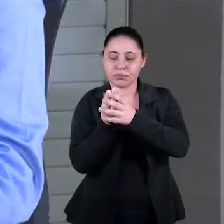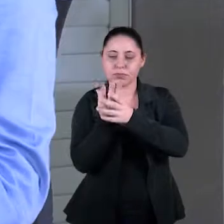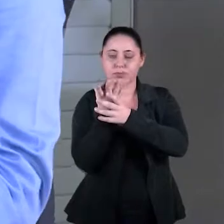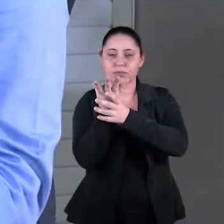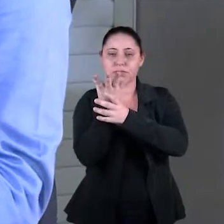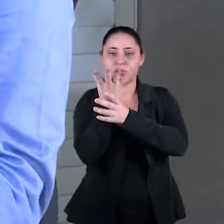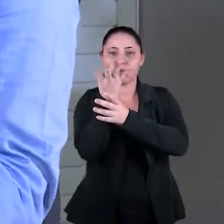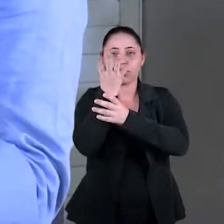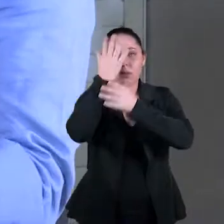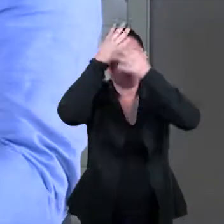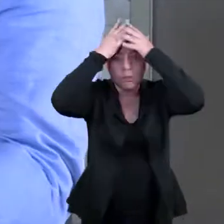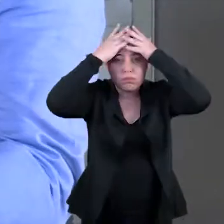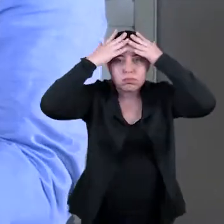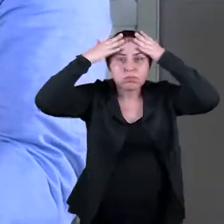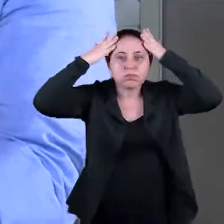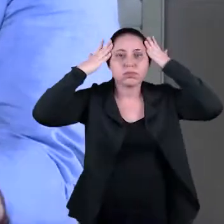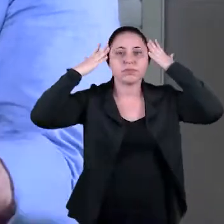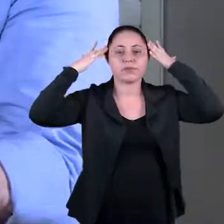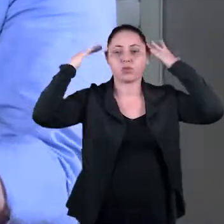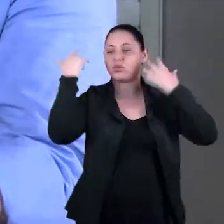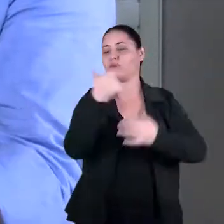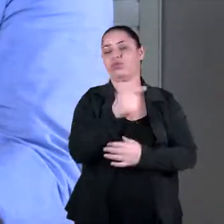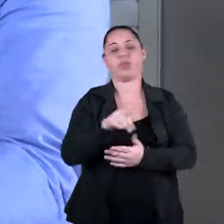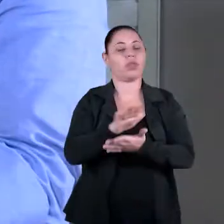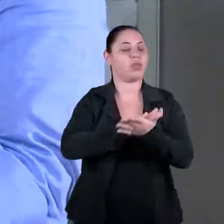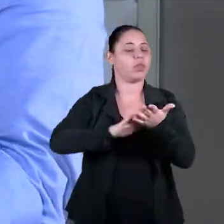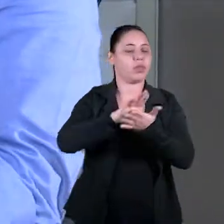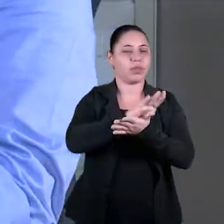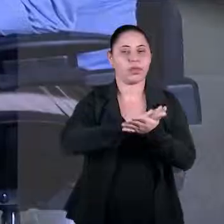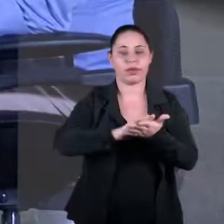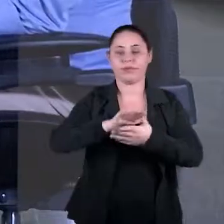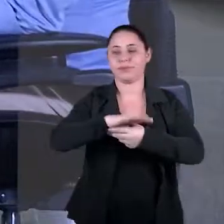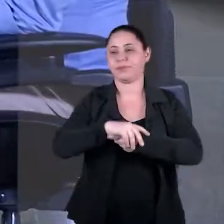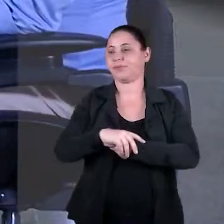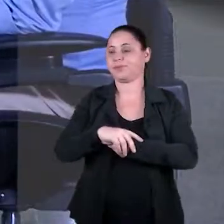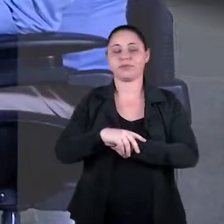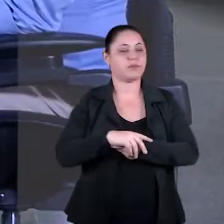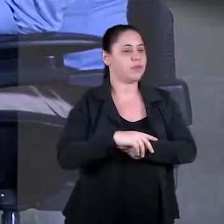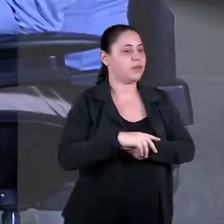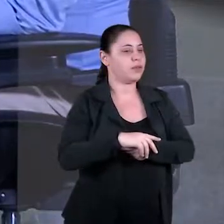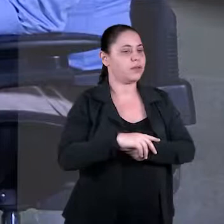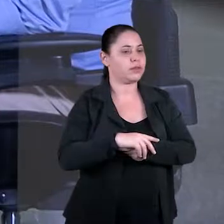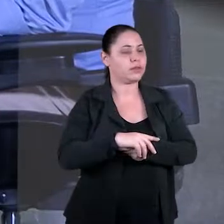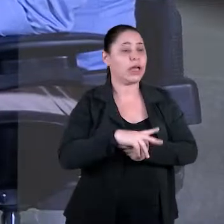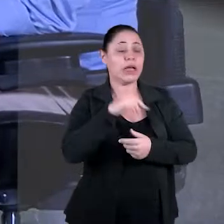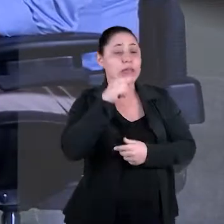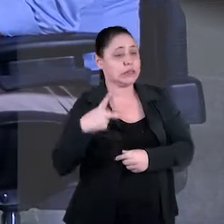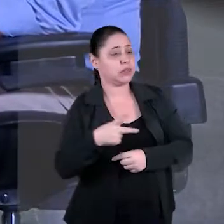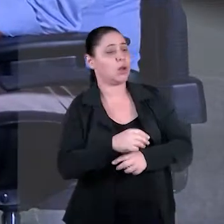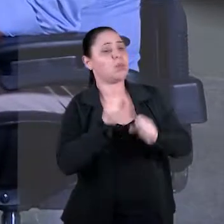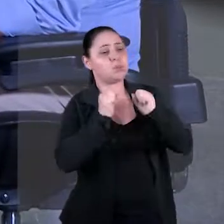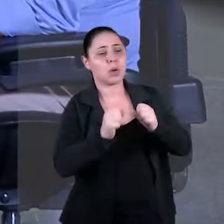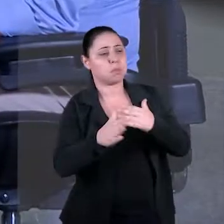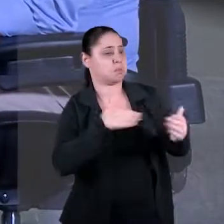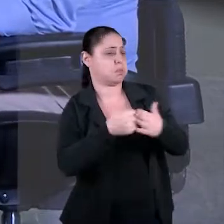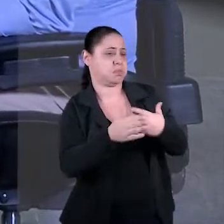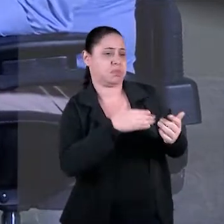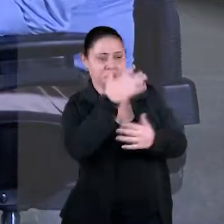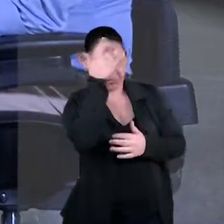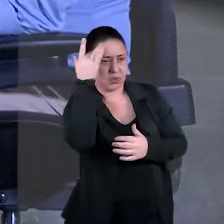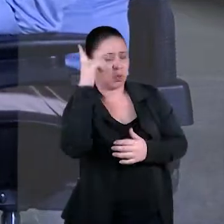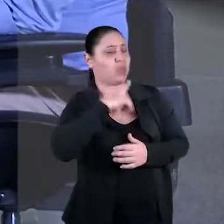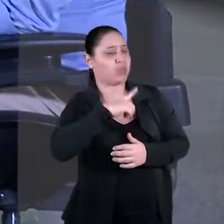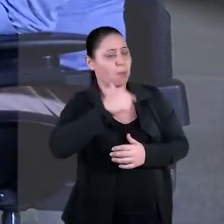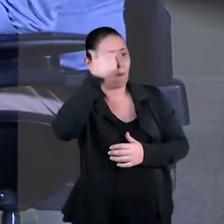uma cobertura capilar naquela área que anteriormente era calva. E todo mundo, essa cirurgia é indicada para todo mundo que tem